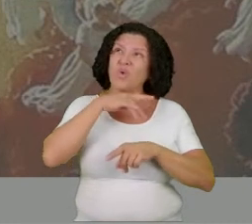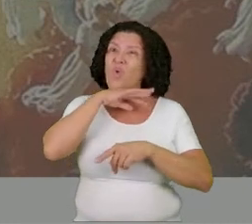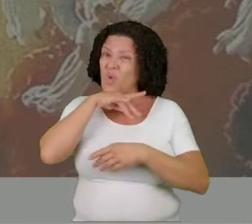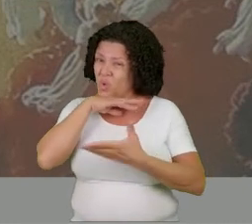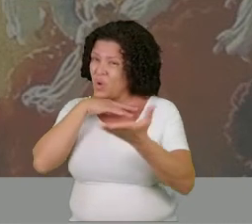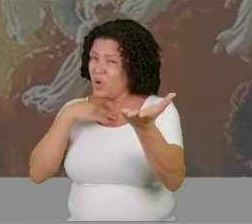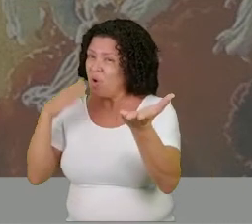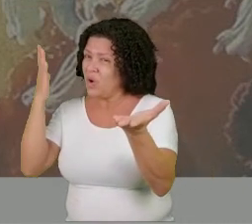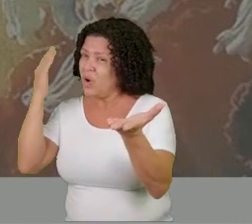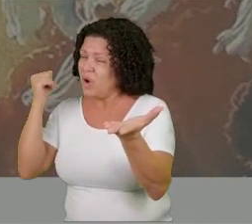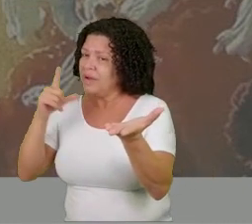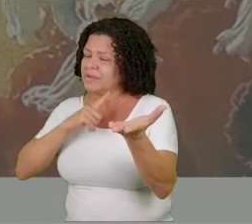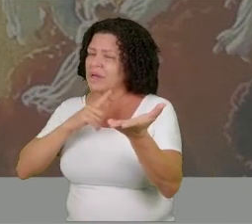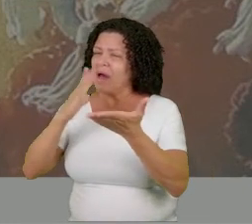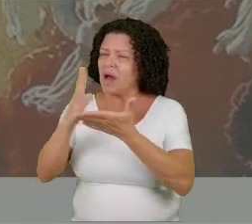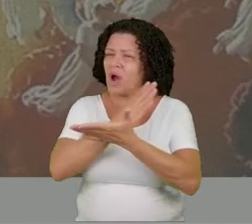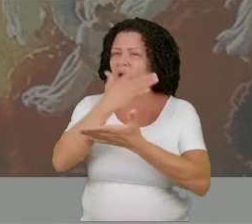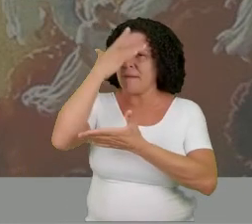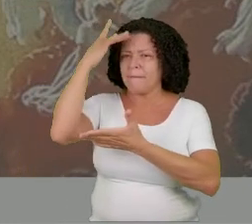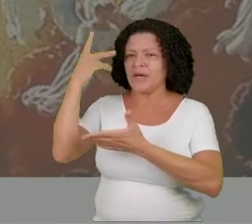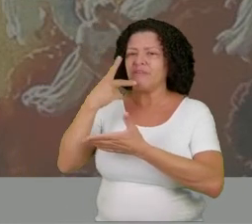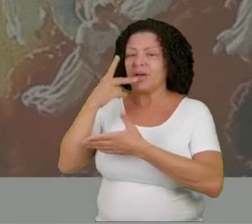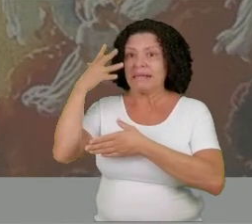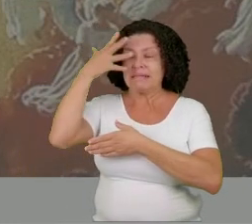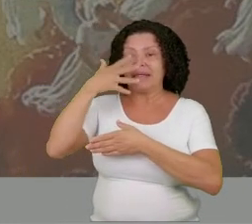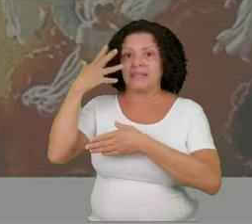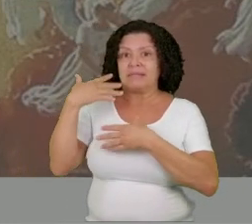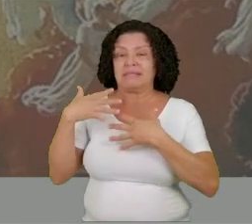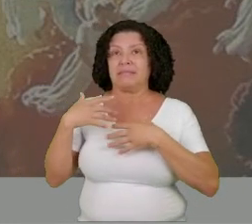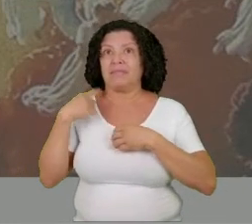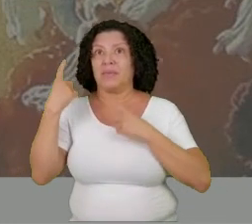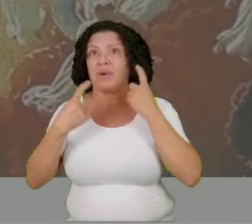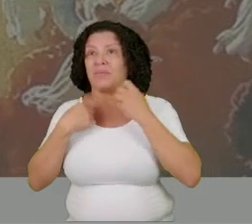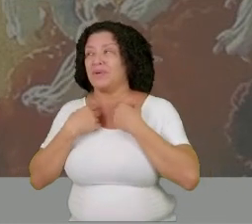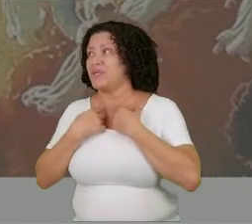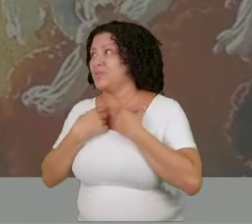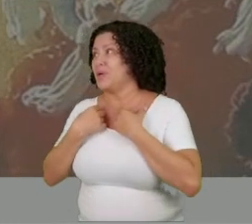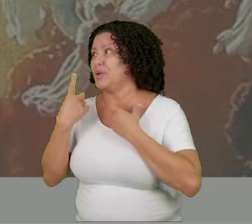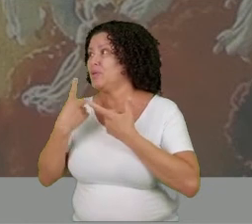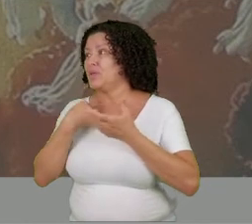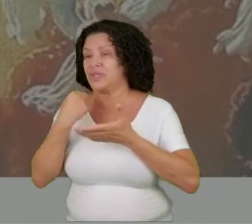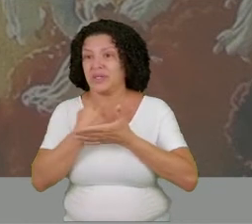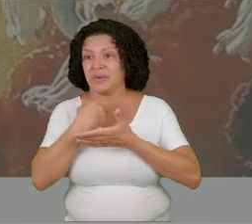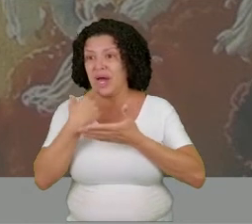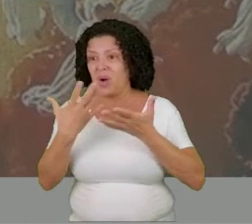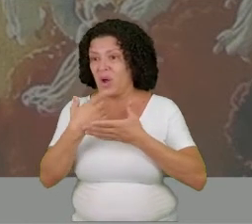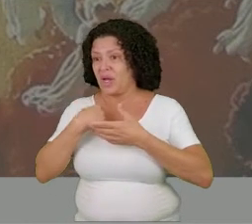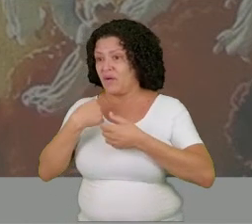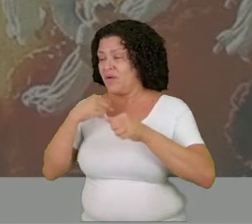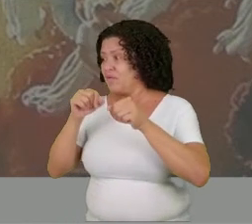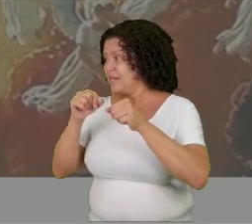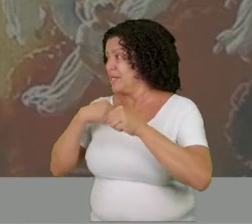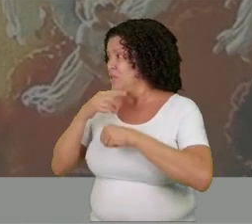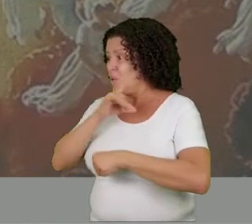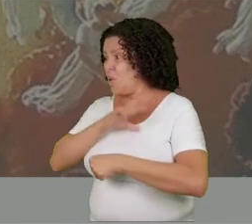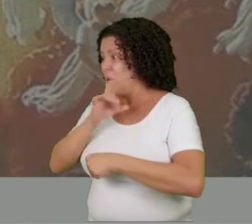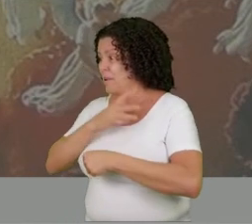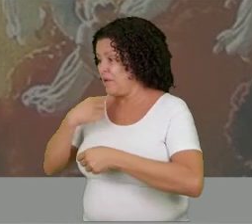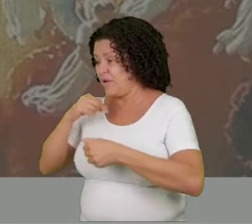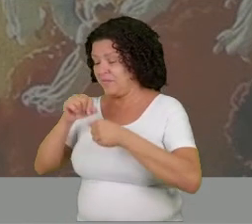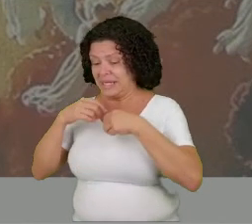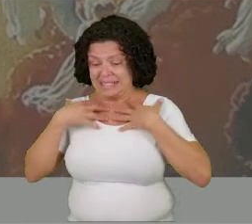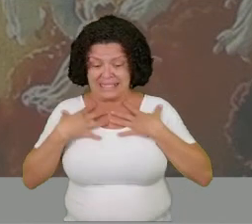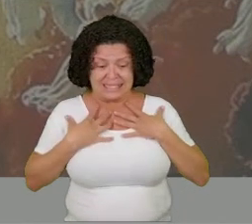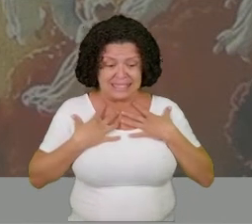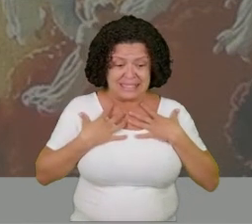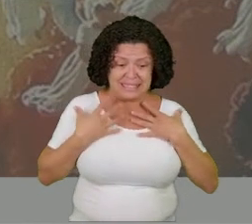falamos de algumas opções bastante ruins, né? Algumas pessoas podem estar assistindo essa palestra e ficarem preocupadas. Puxa vida,